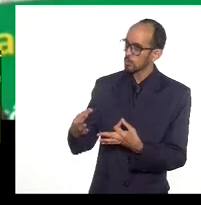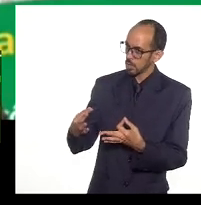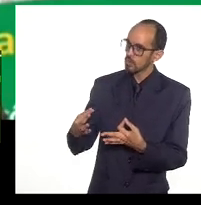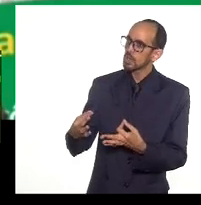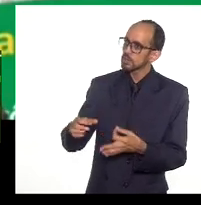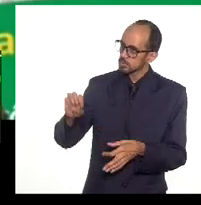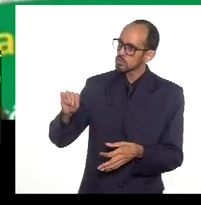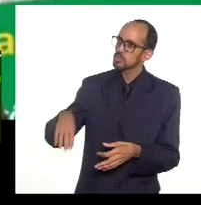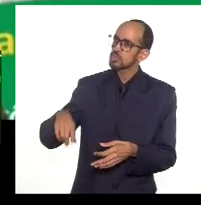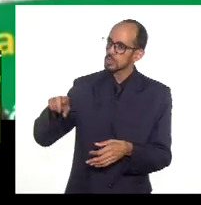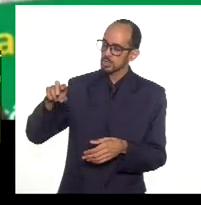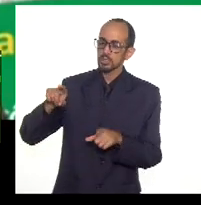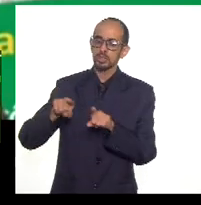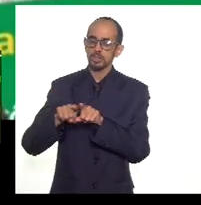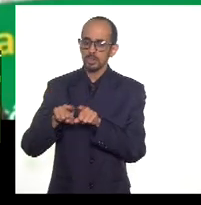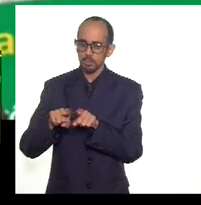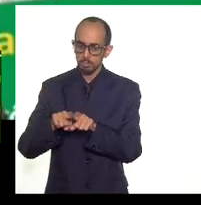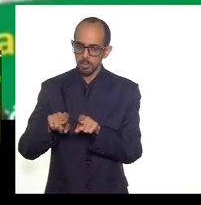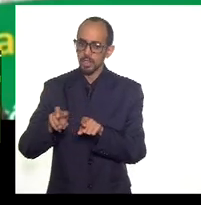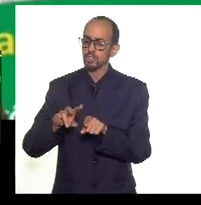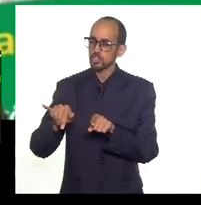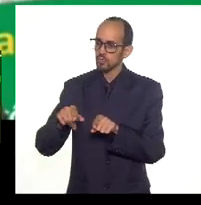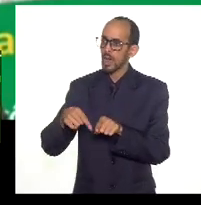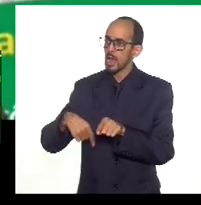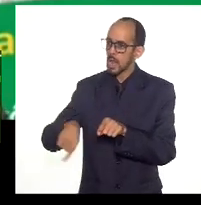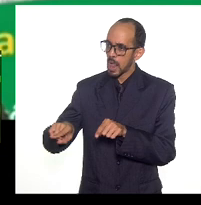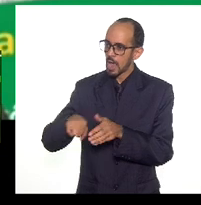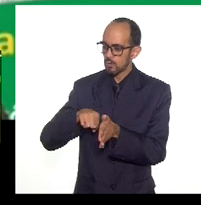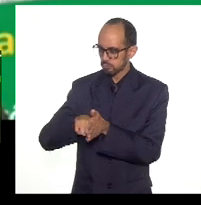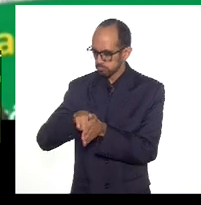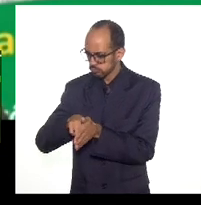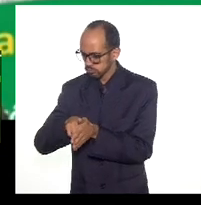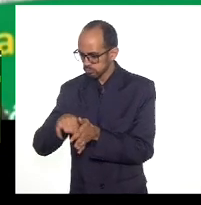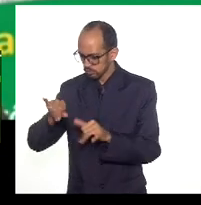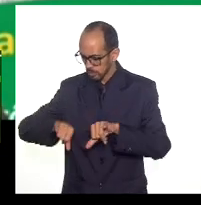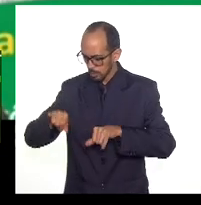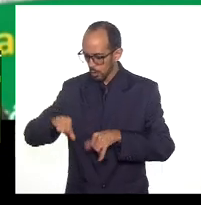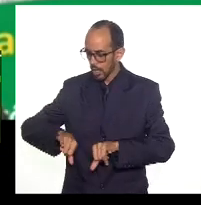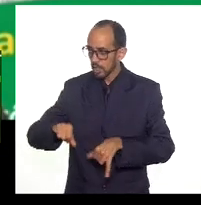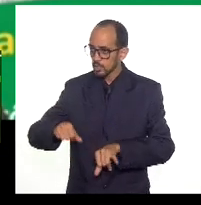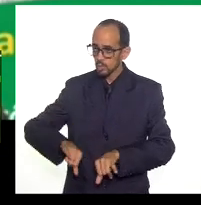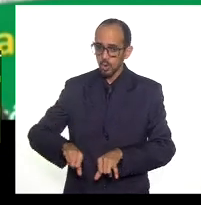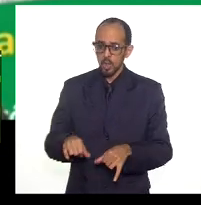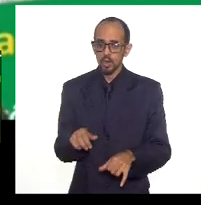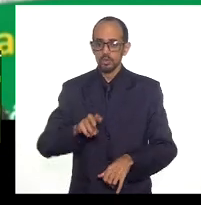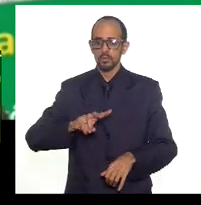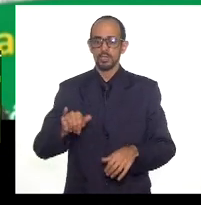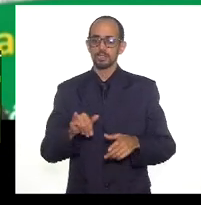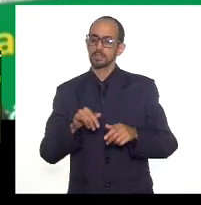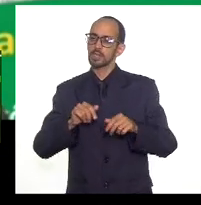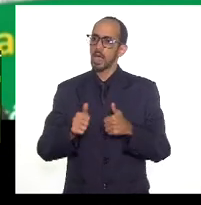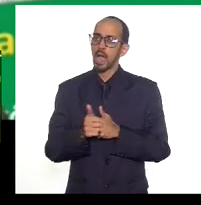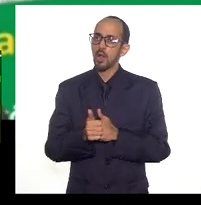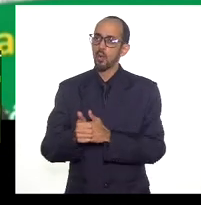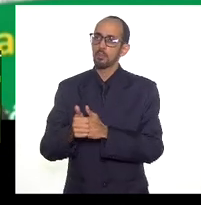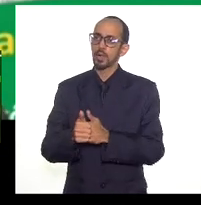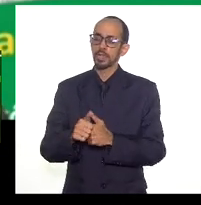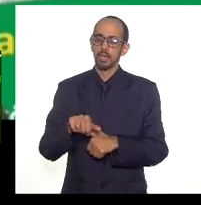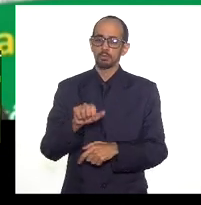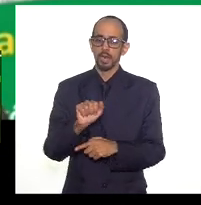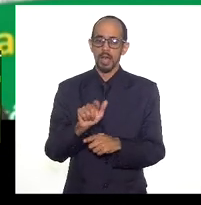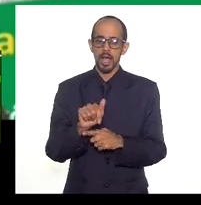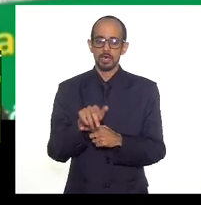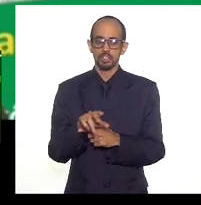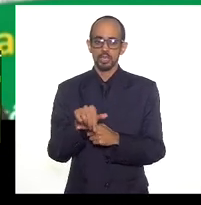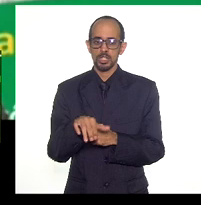submetidos a análises laboratoriais e que são acompanhados e monitorados pela agência. E também, em termos